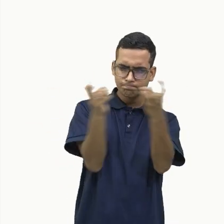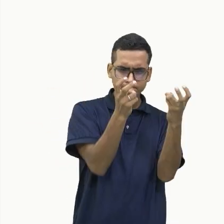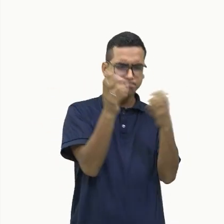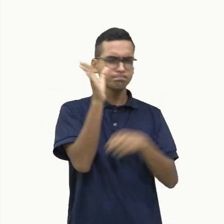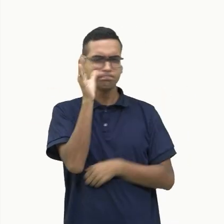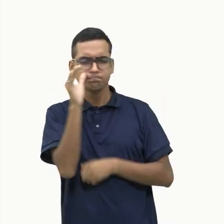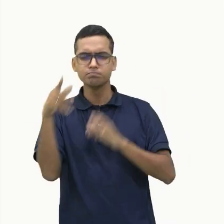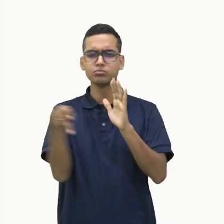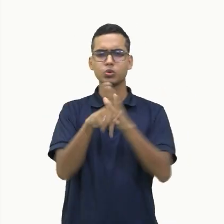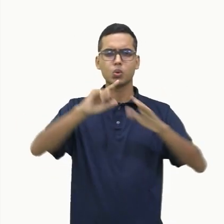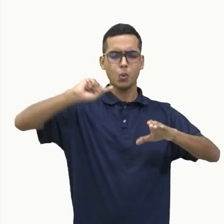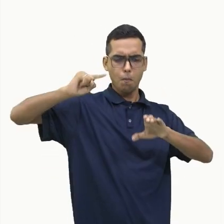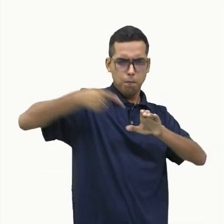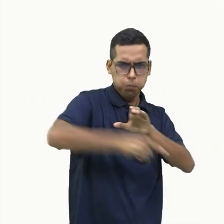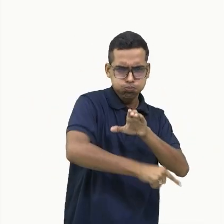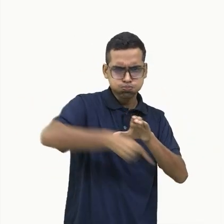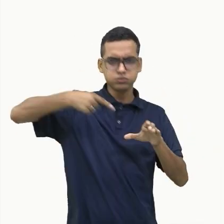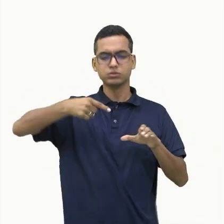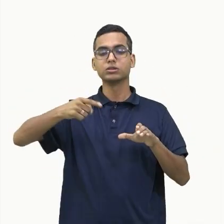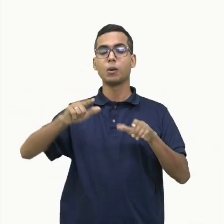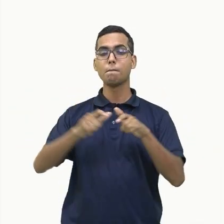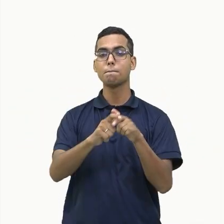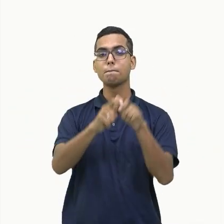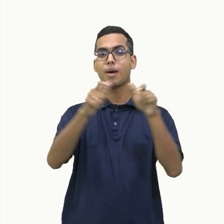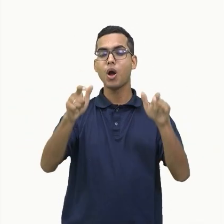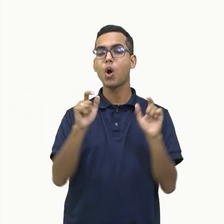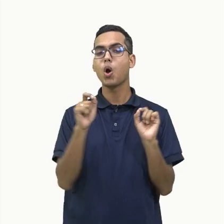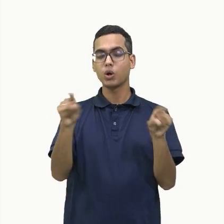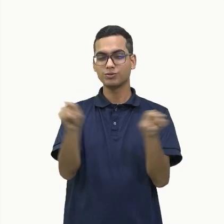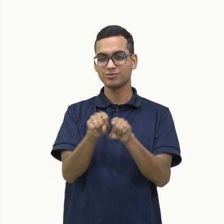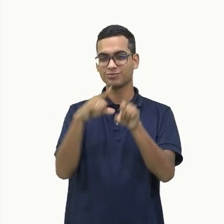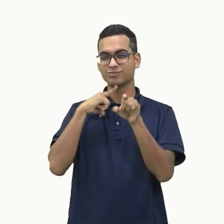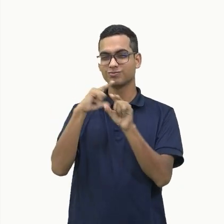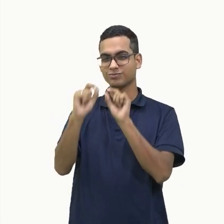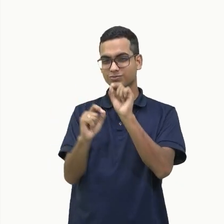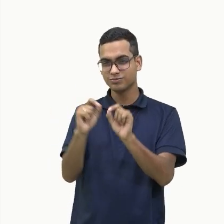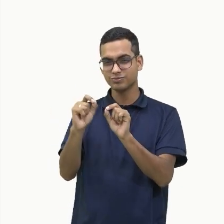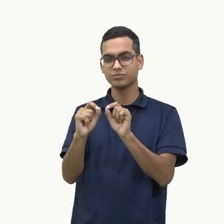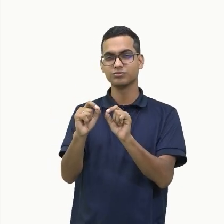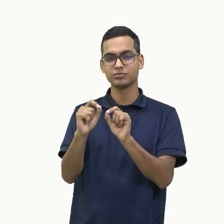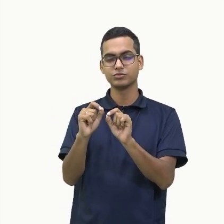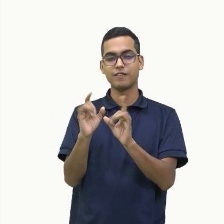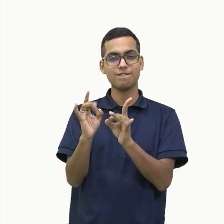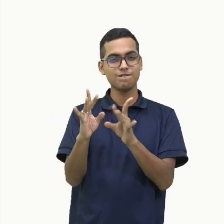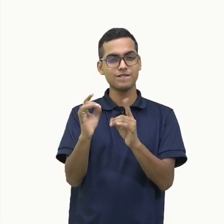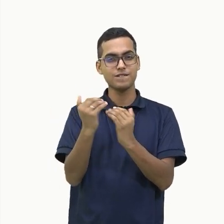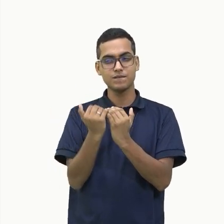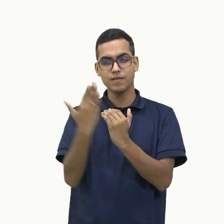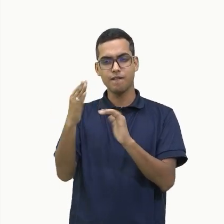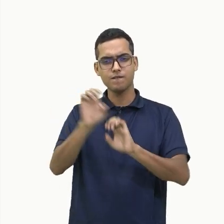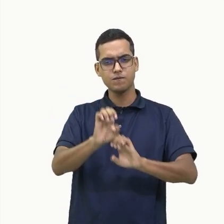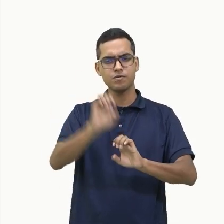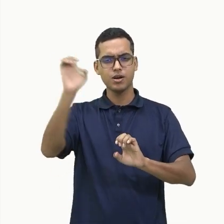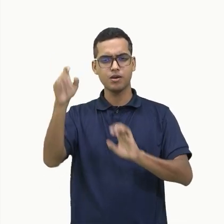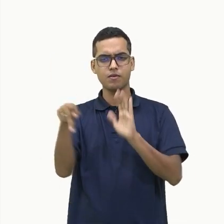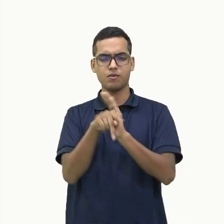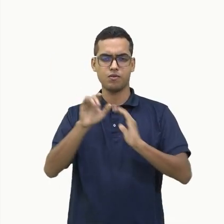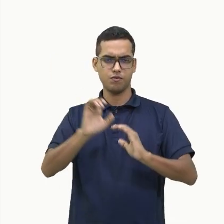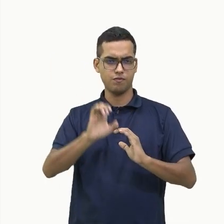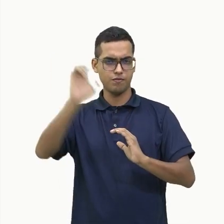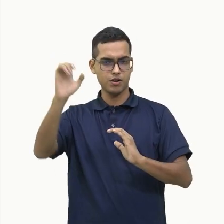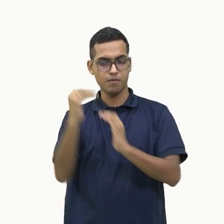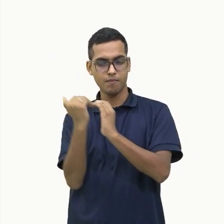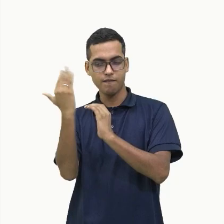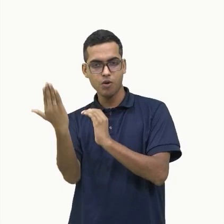essas extrações, a maioria delas, elas acabam sendo o quê? Exportadoras, indo para outros países e